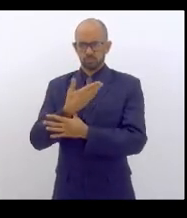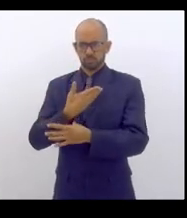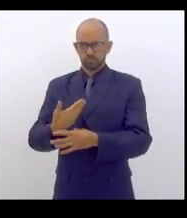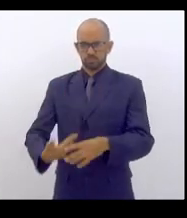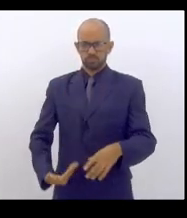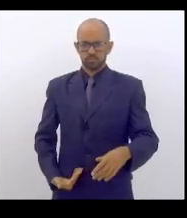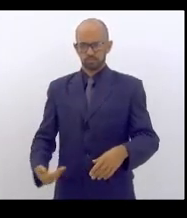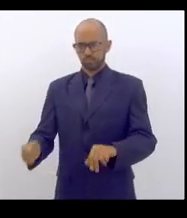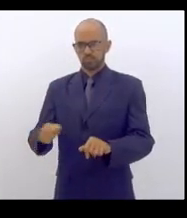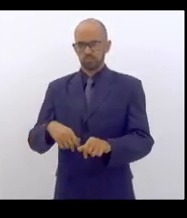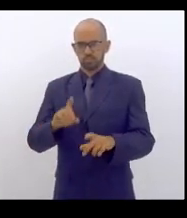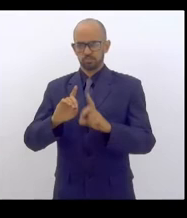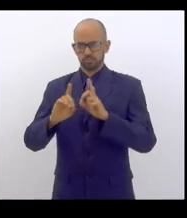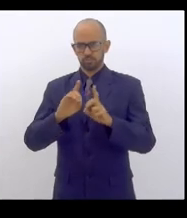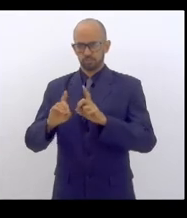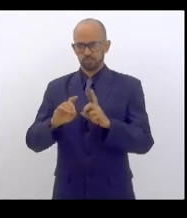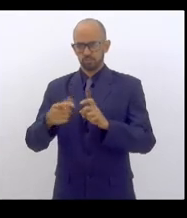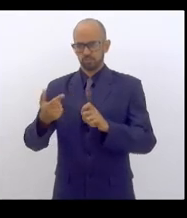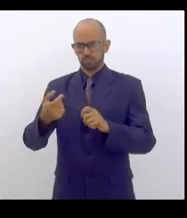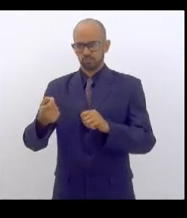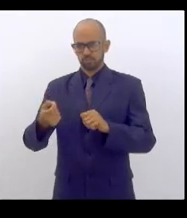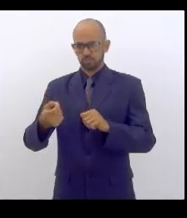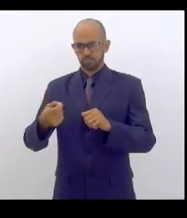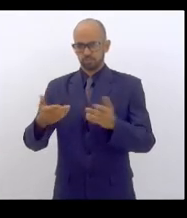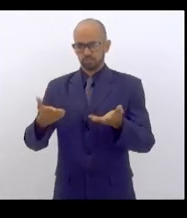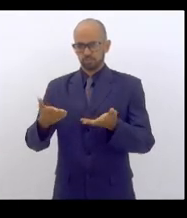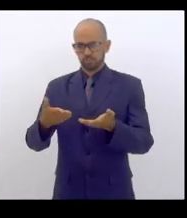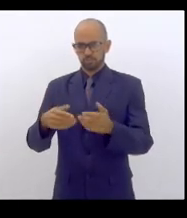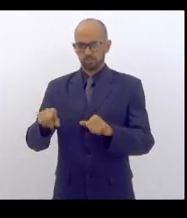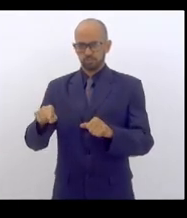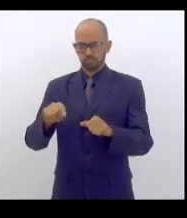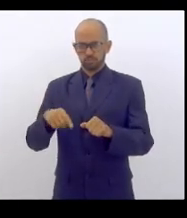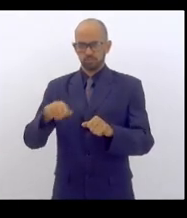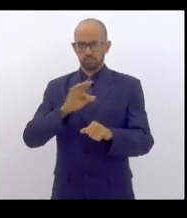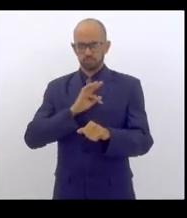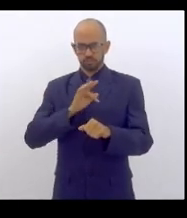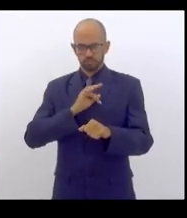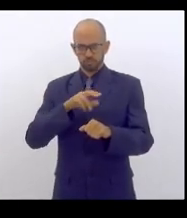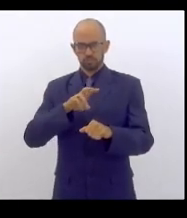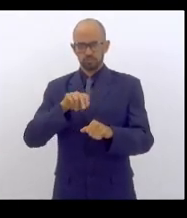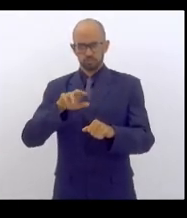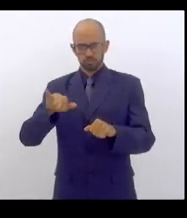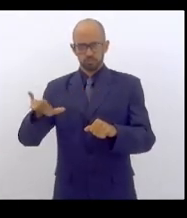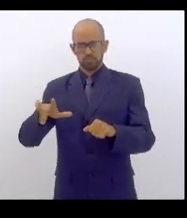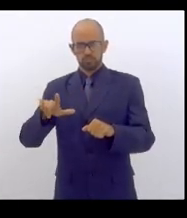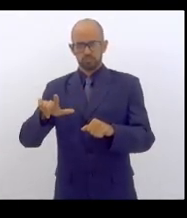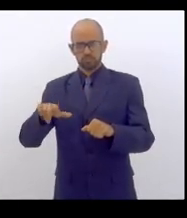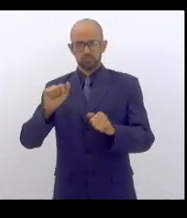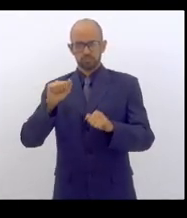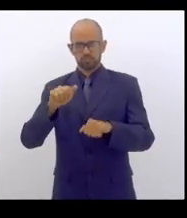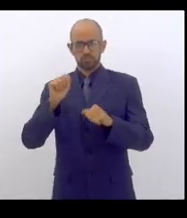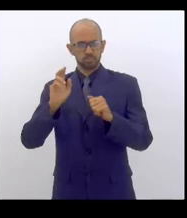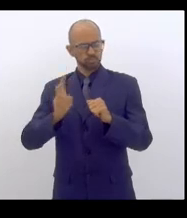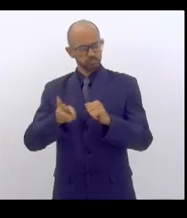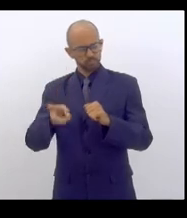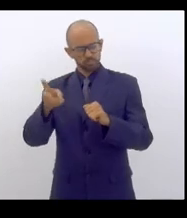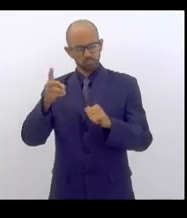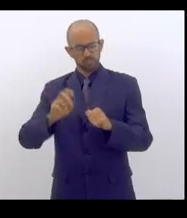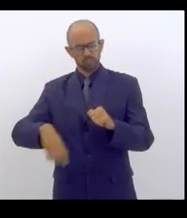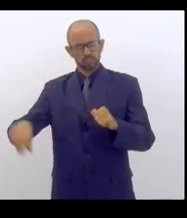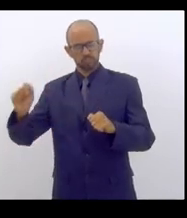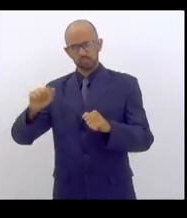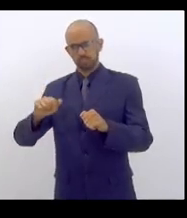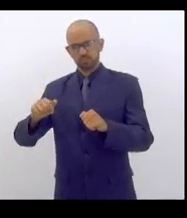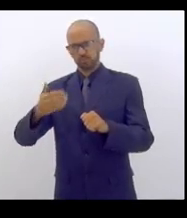como nós estamos discutindo agora o 20º, mas dizer aos policiais civis que sempre pode contar comigo, como presidente da Comissão de Emendas e